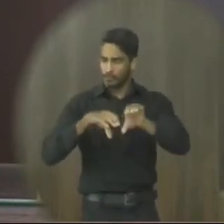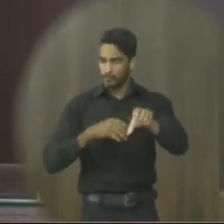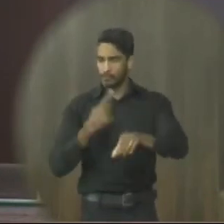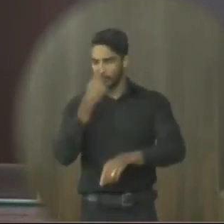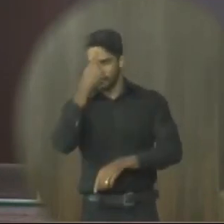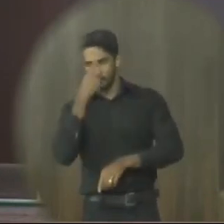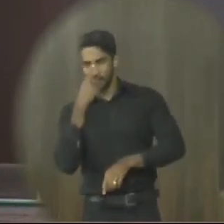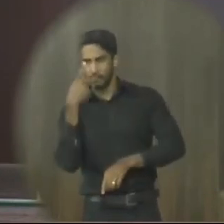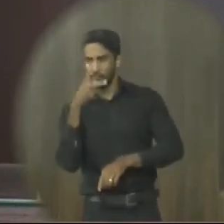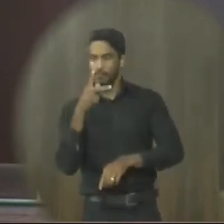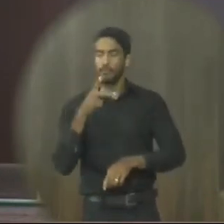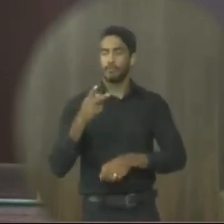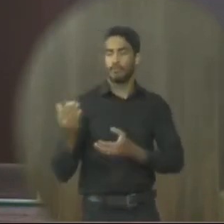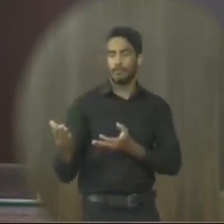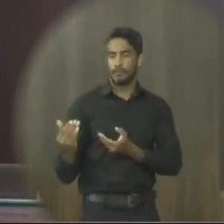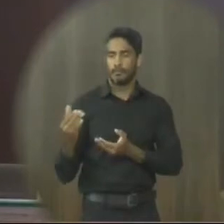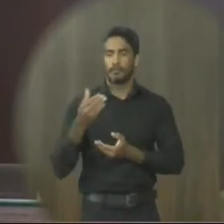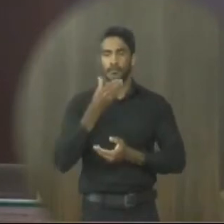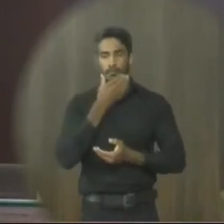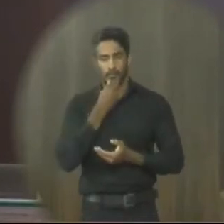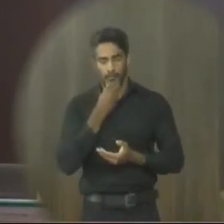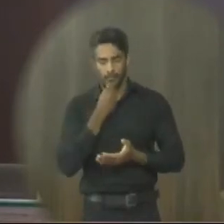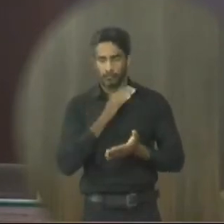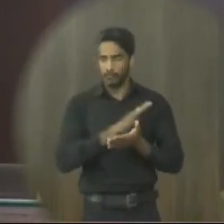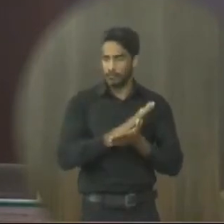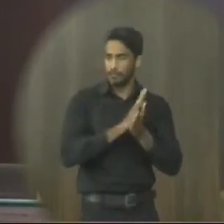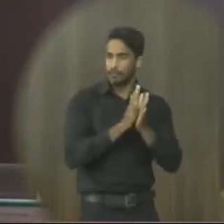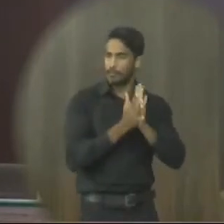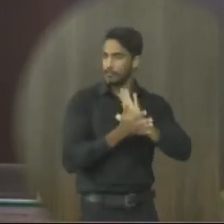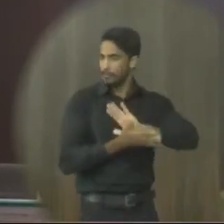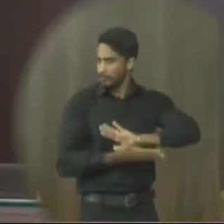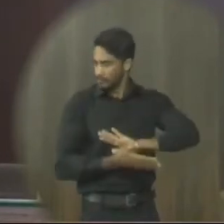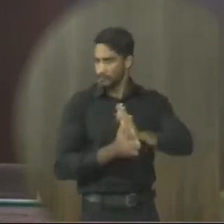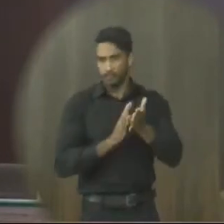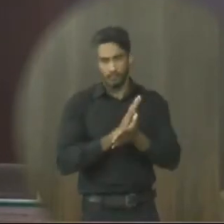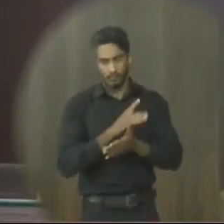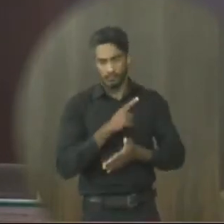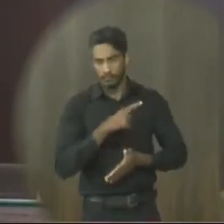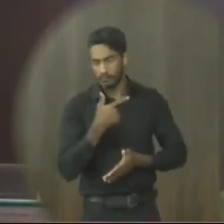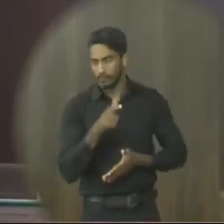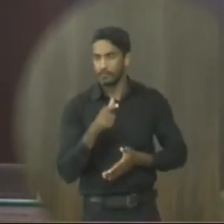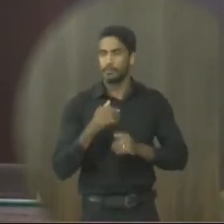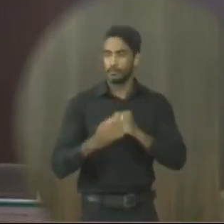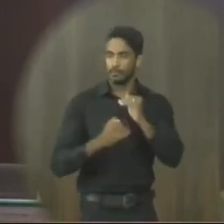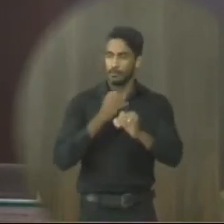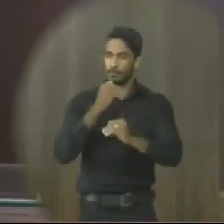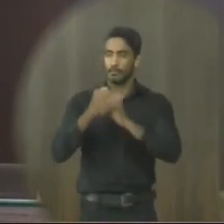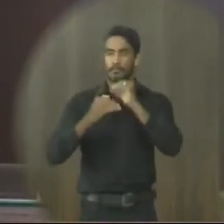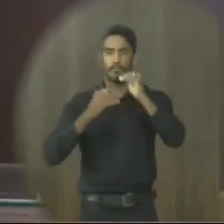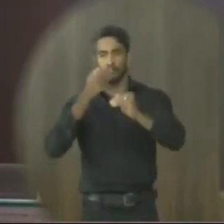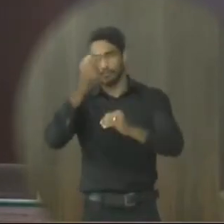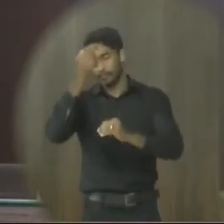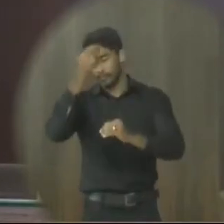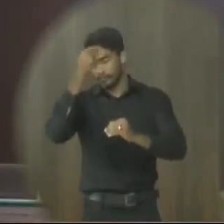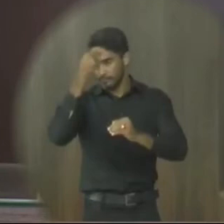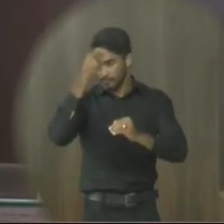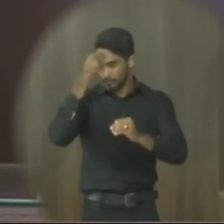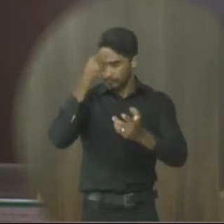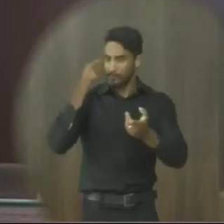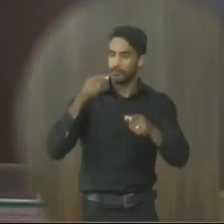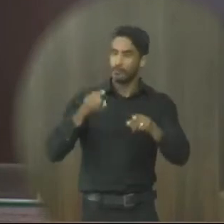jovens masculinos, sem preconceito, fomentando-se o conhecimento das ciências e das artes, dos